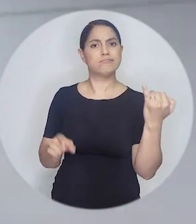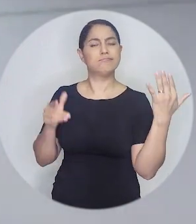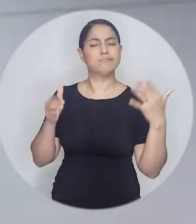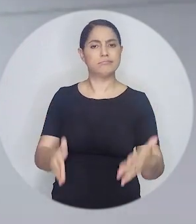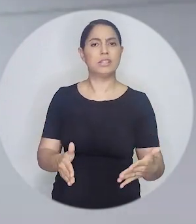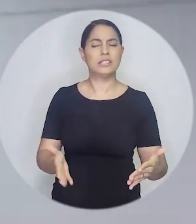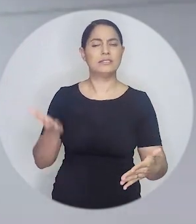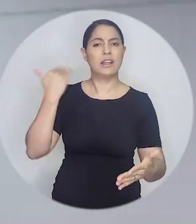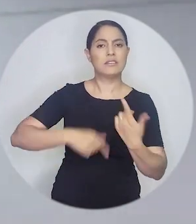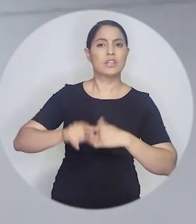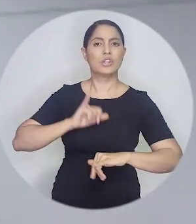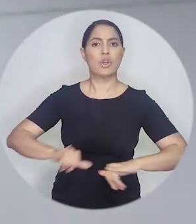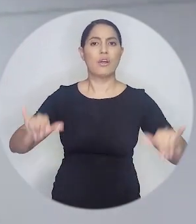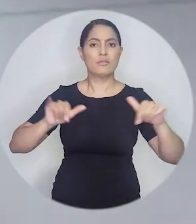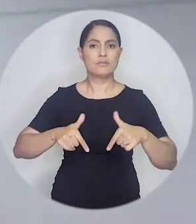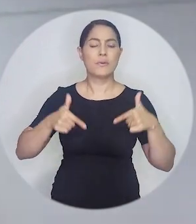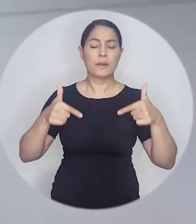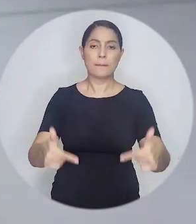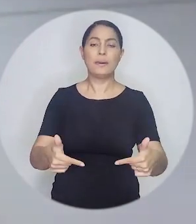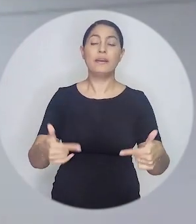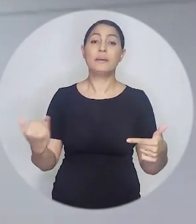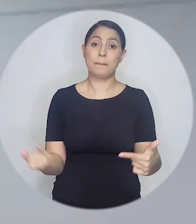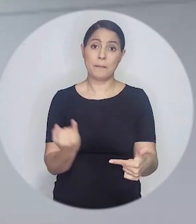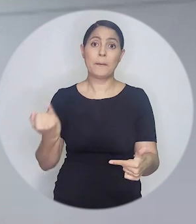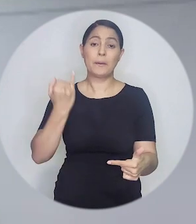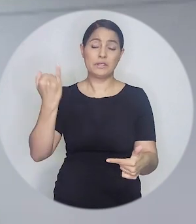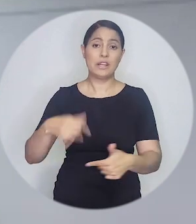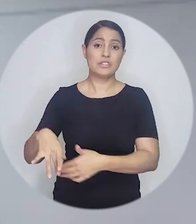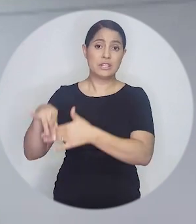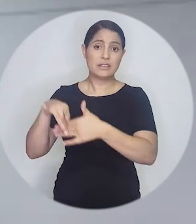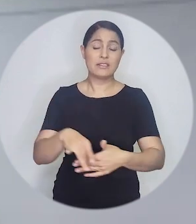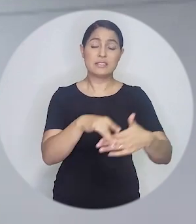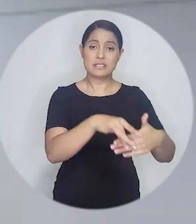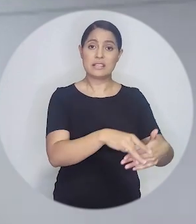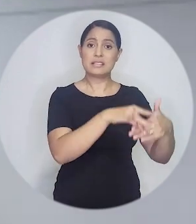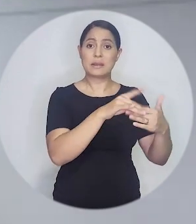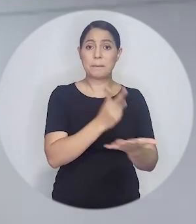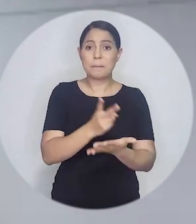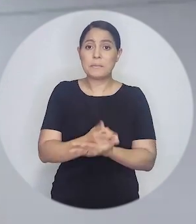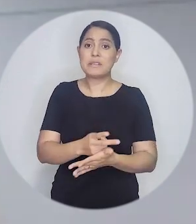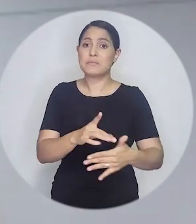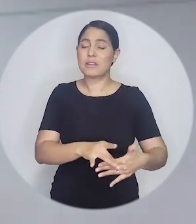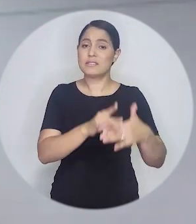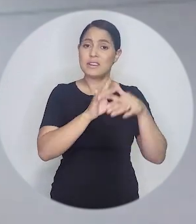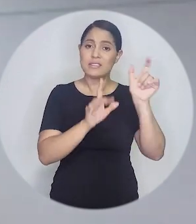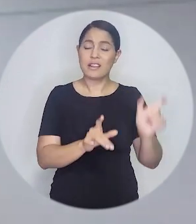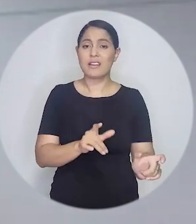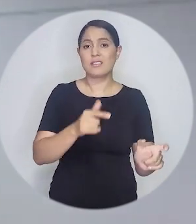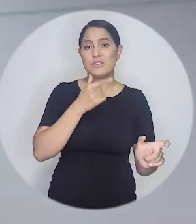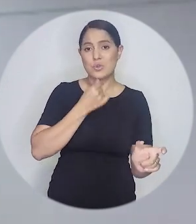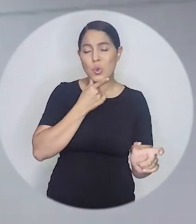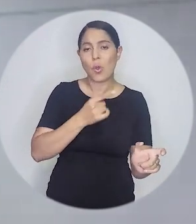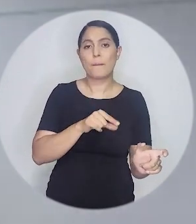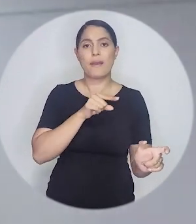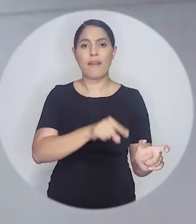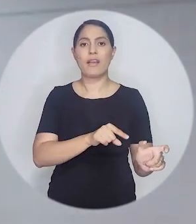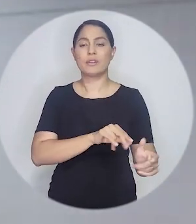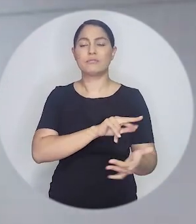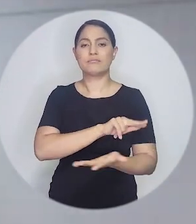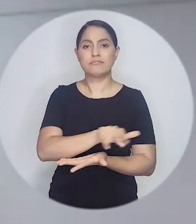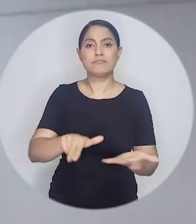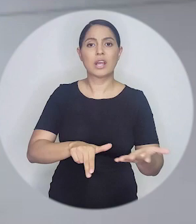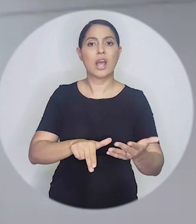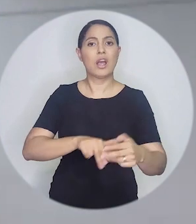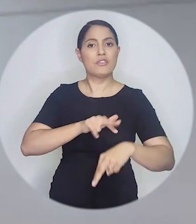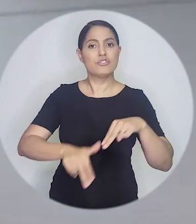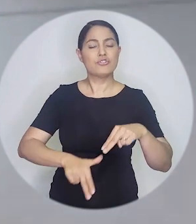que comprou essa pauta desde o início, quando nós lançamos a campanha. Vide aí a importância das lideranças, mesmo que masculinas,